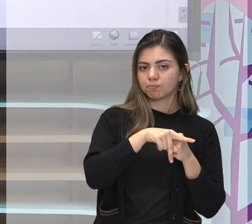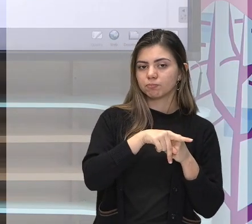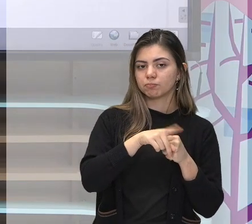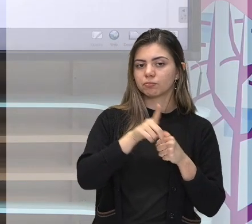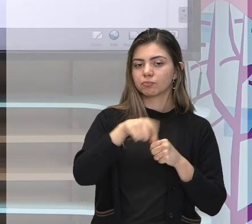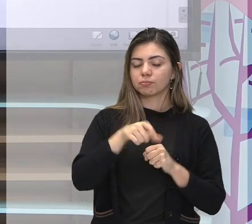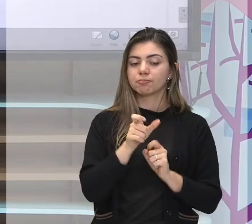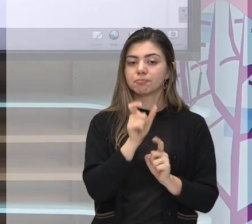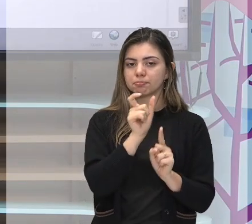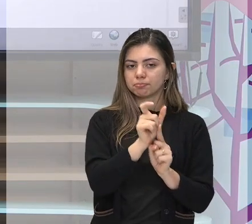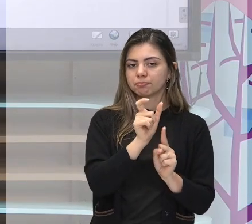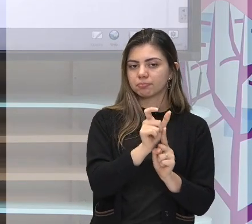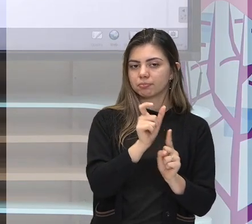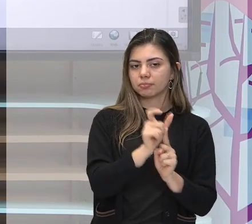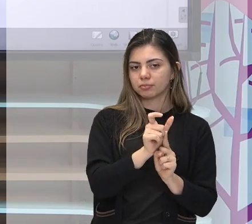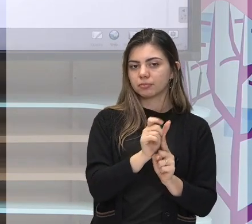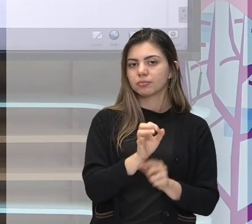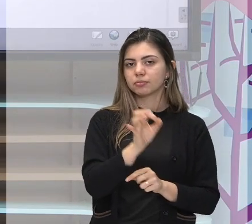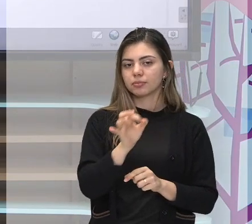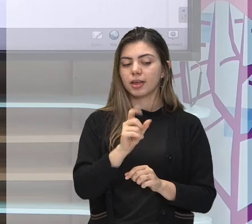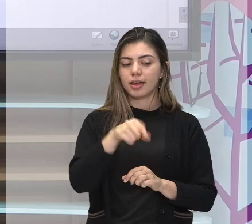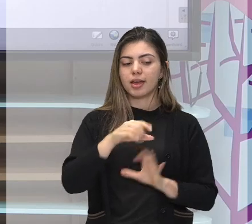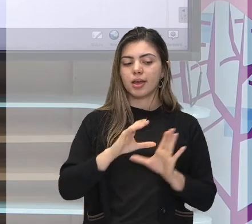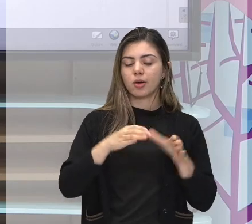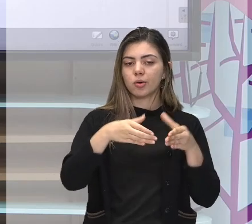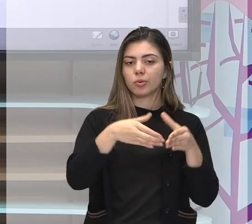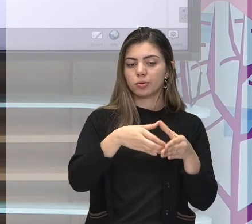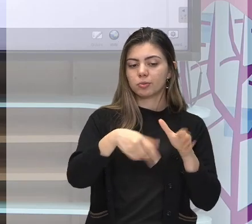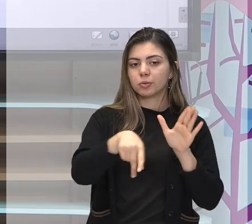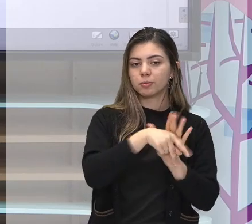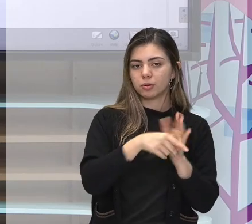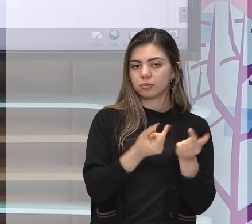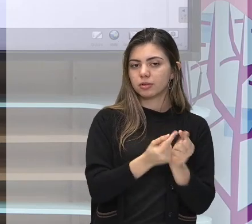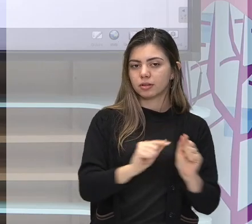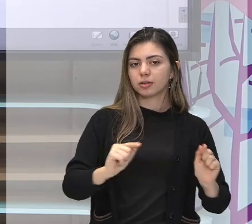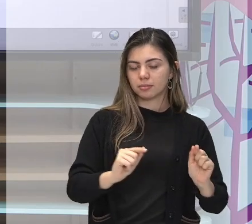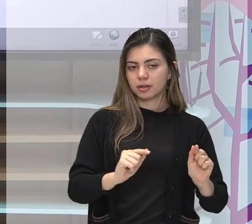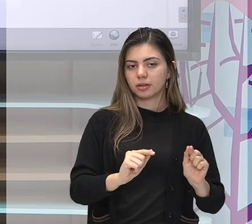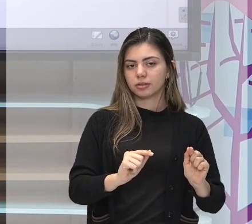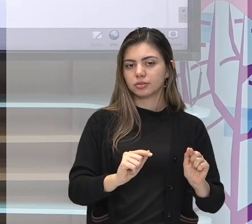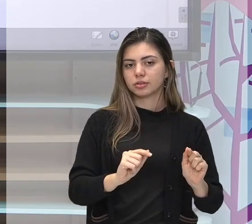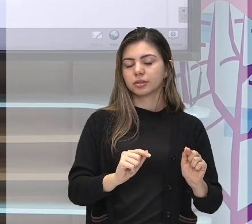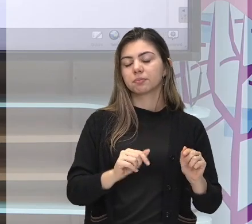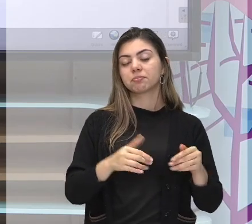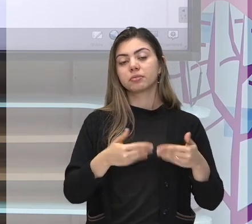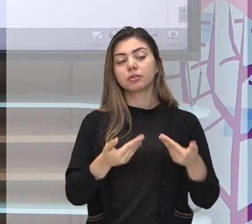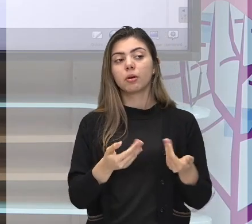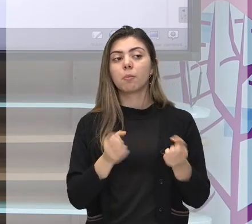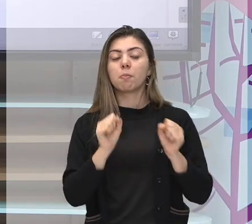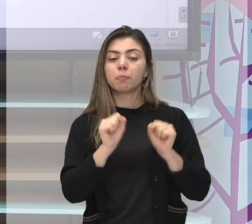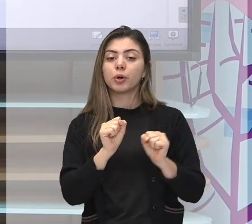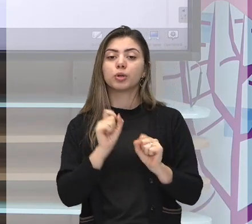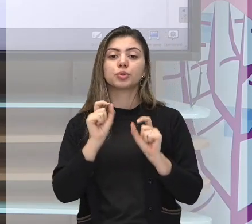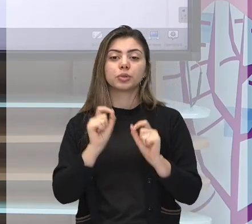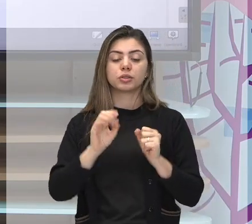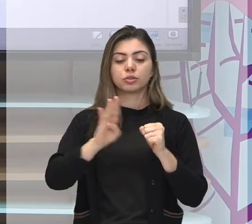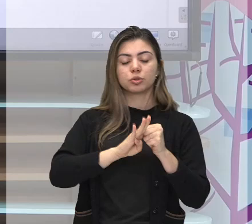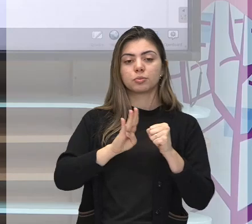uma palavra, é uma classe gramatical, ou ele vai acompanhar